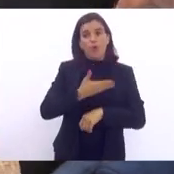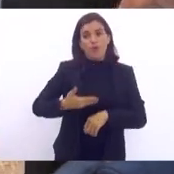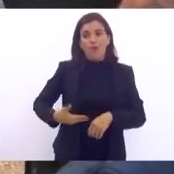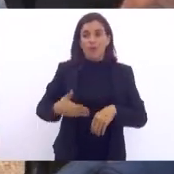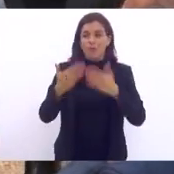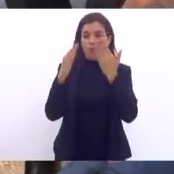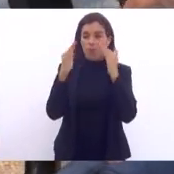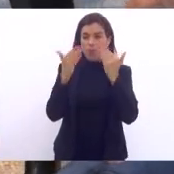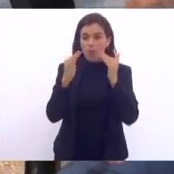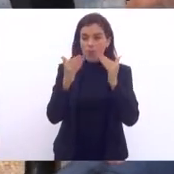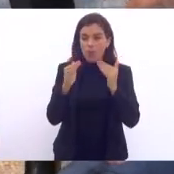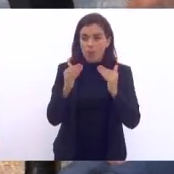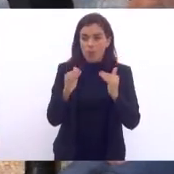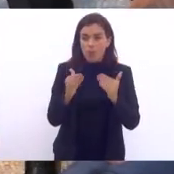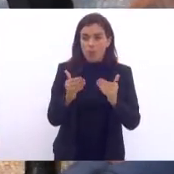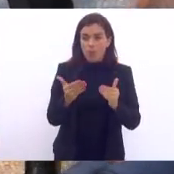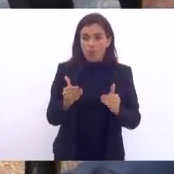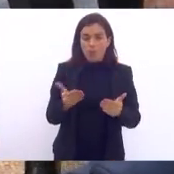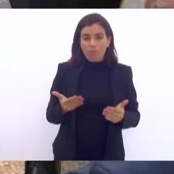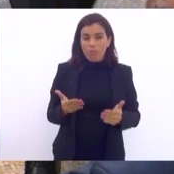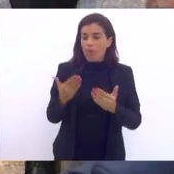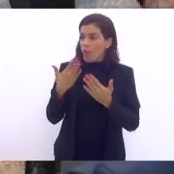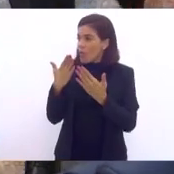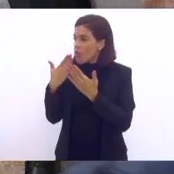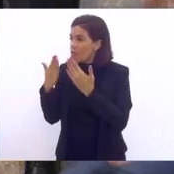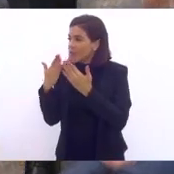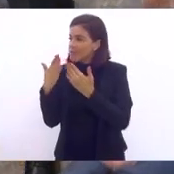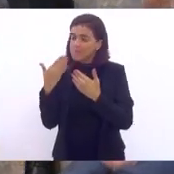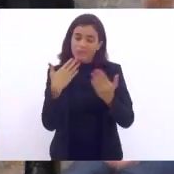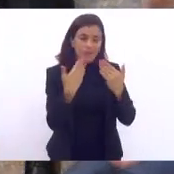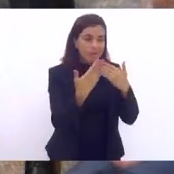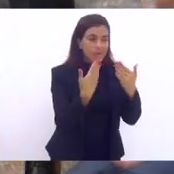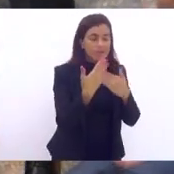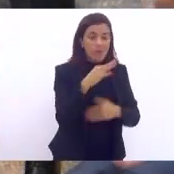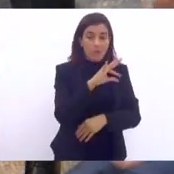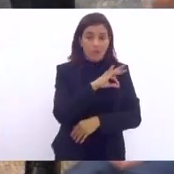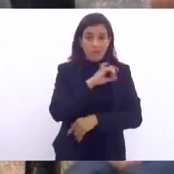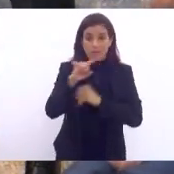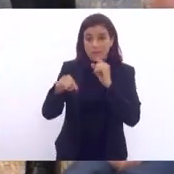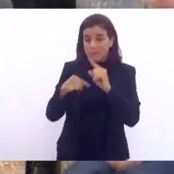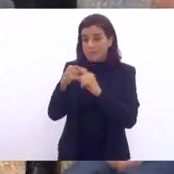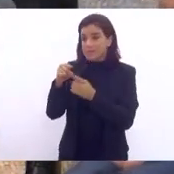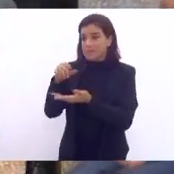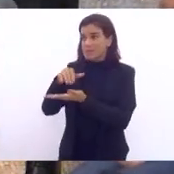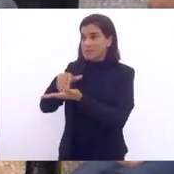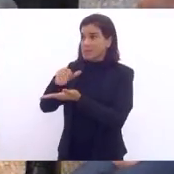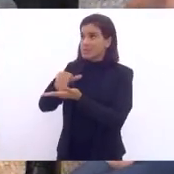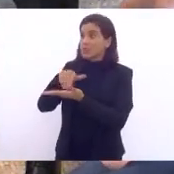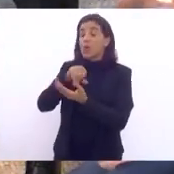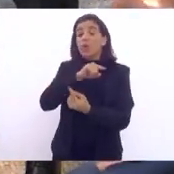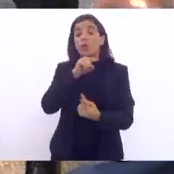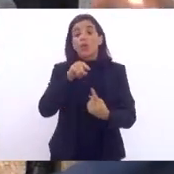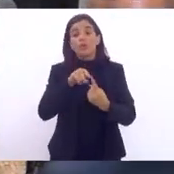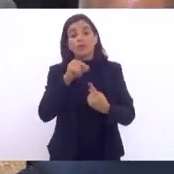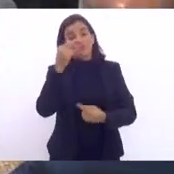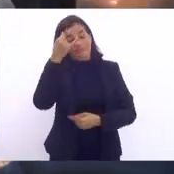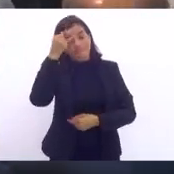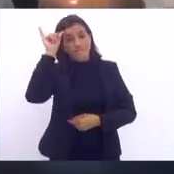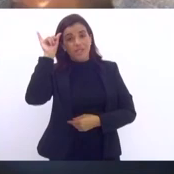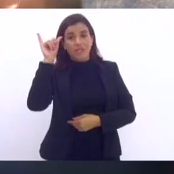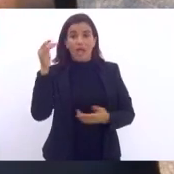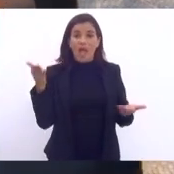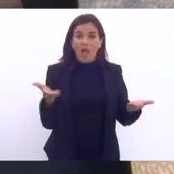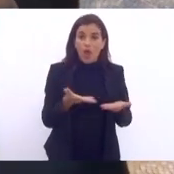as polícias e a secretaria, para que a gente não faça algo agora em aberto, para depois dizer que nós não cumprimos